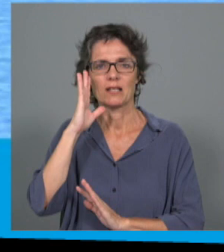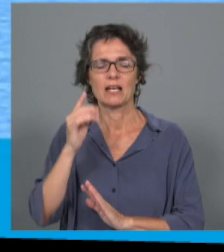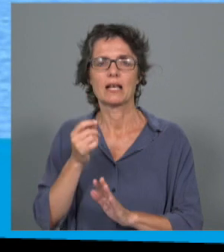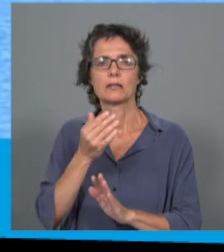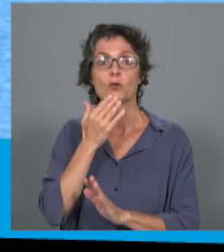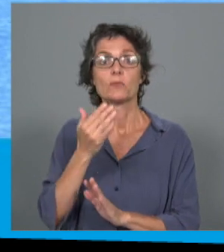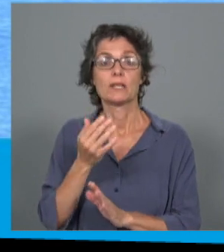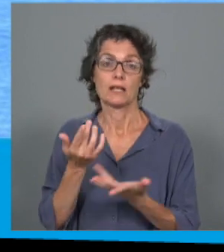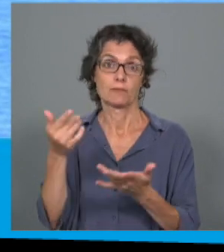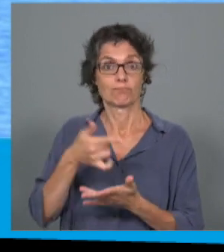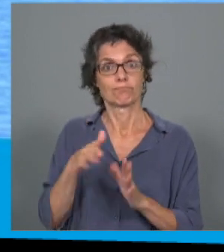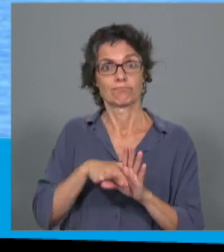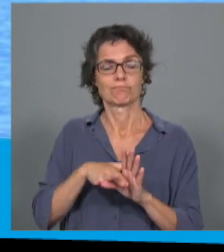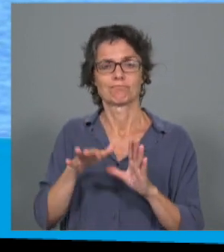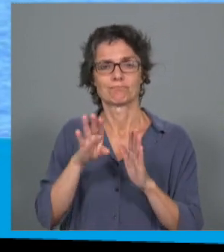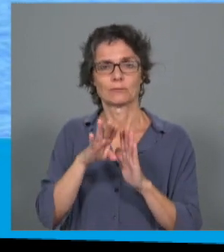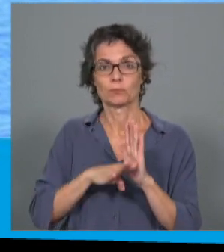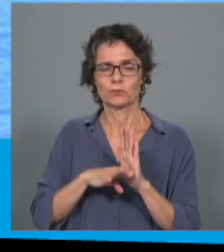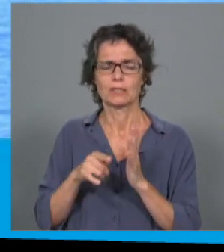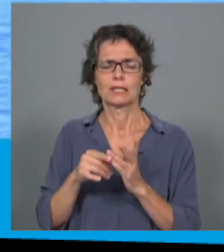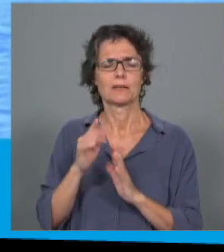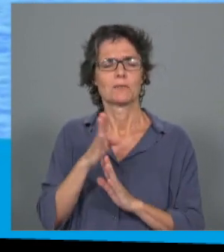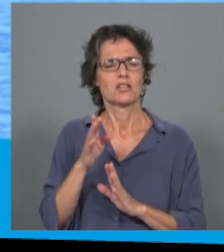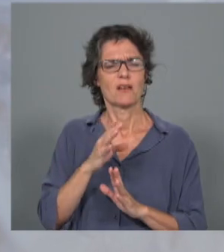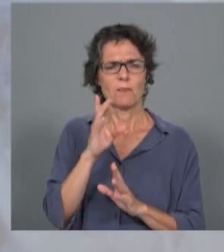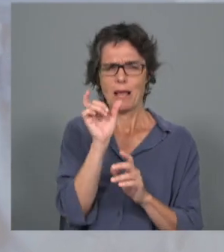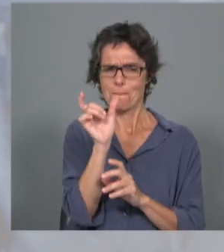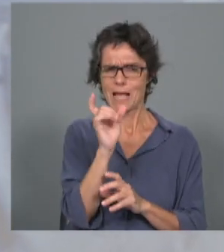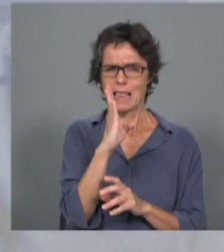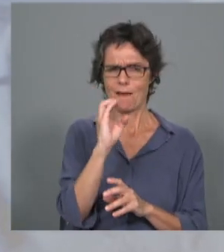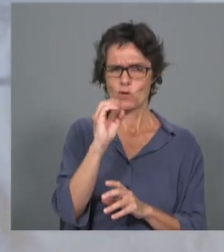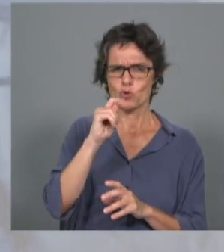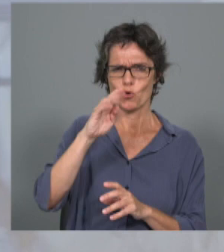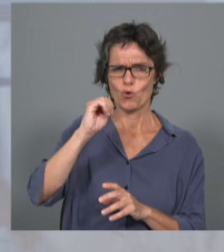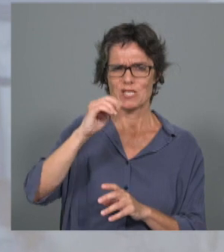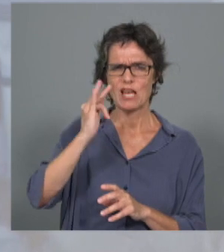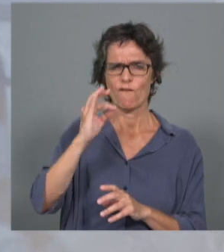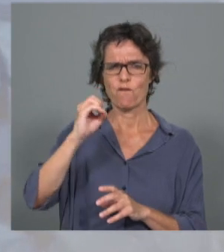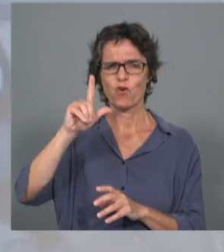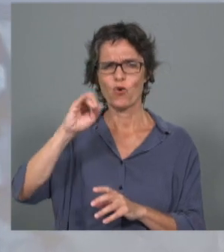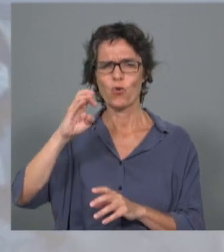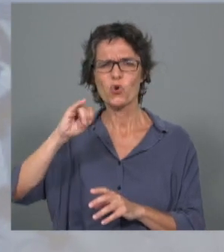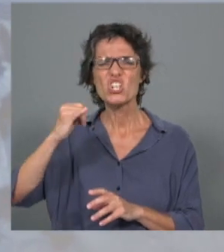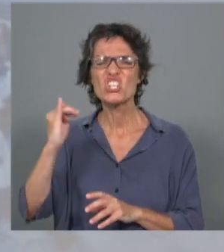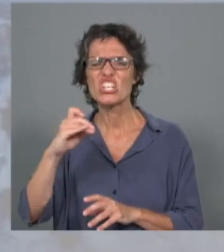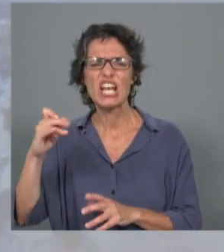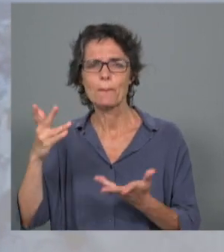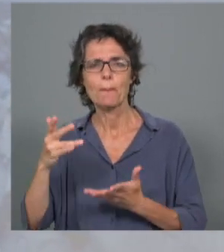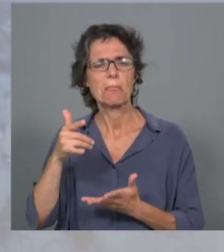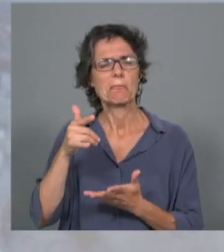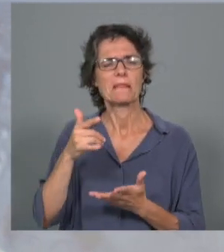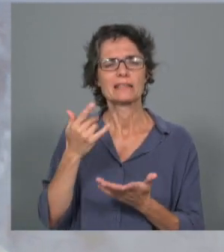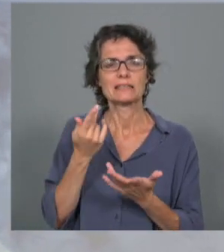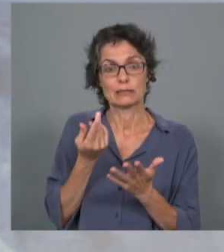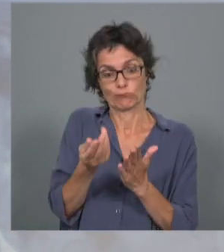estar connosco. Já vamos a esta palavra, Josefologia, de que forma é que ela se foi... Enfim, de forma que ela percorre as páginas